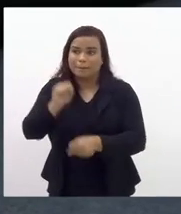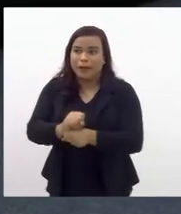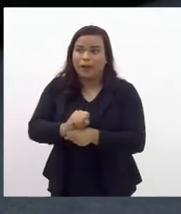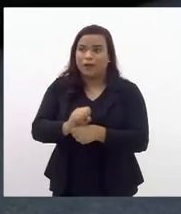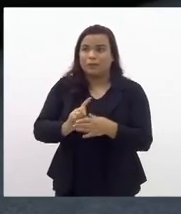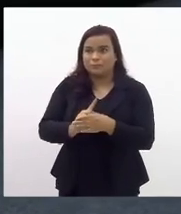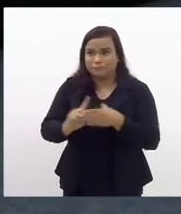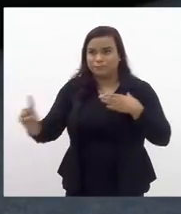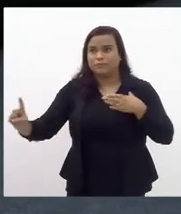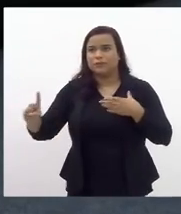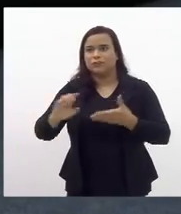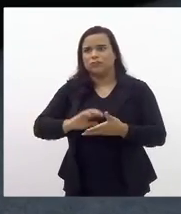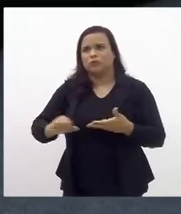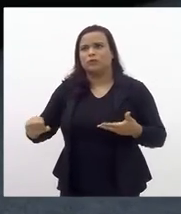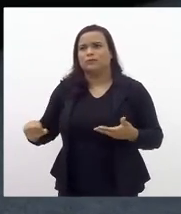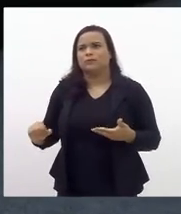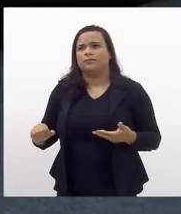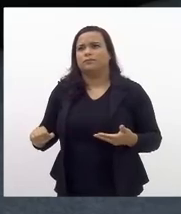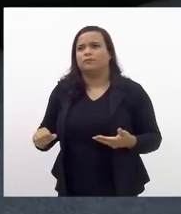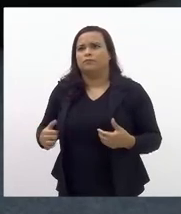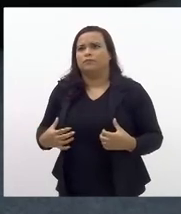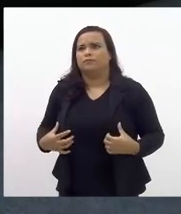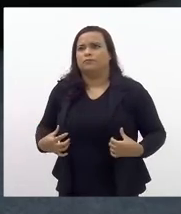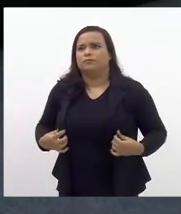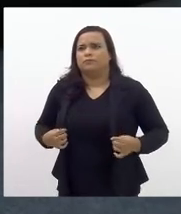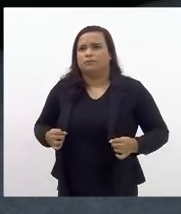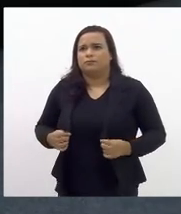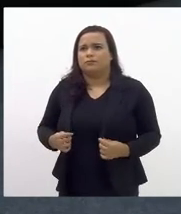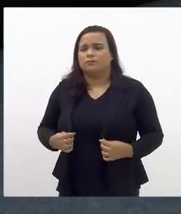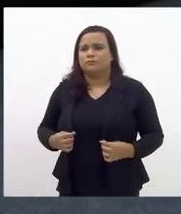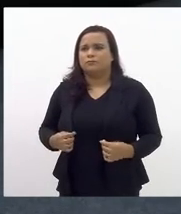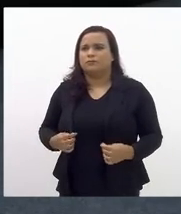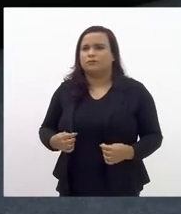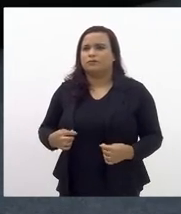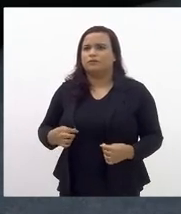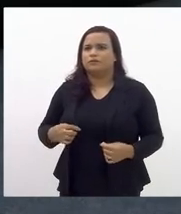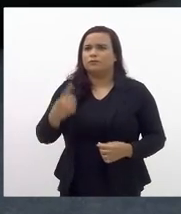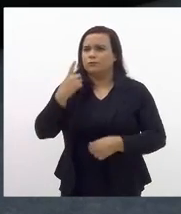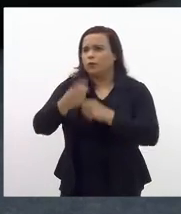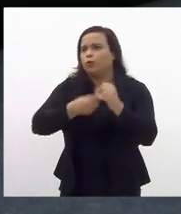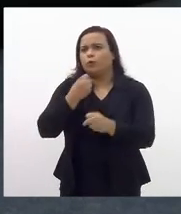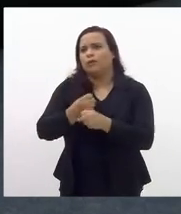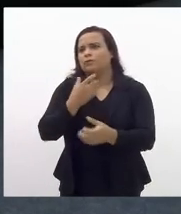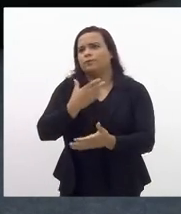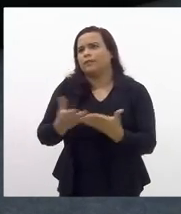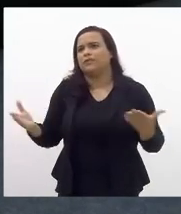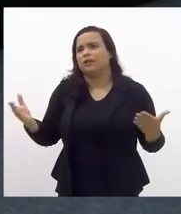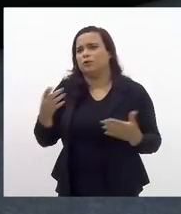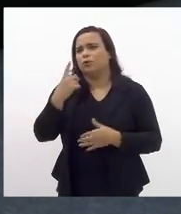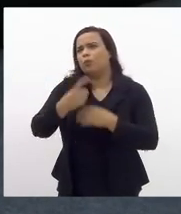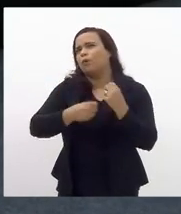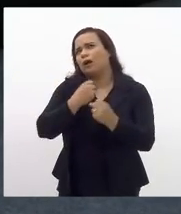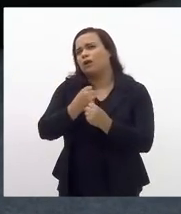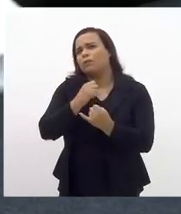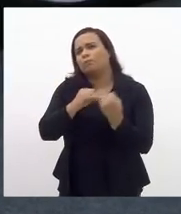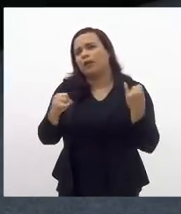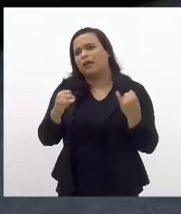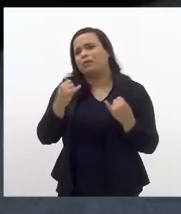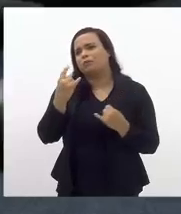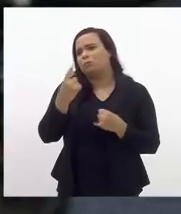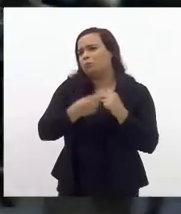hoje, primeiro, o bombeiro, tá? Por quê? Porque nós perdemos 1 ano, vamos botar assim, 1 ano e 6 meses, que a